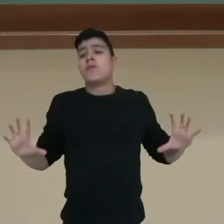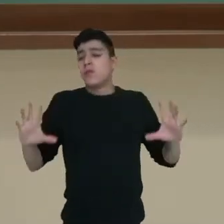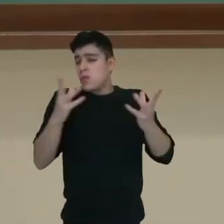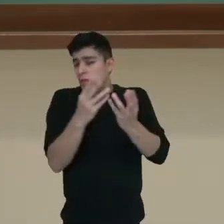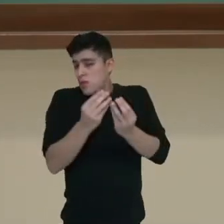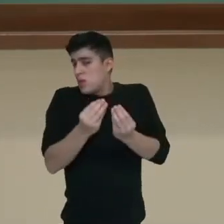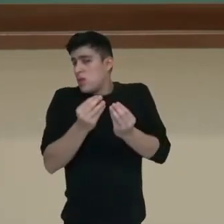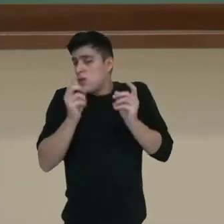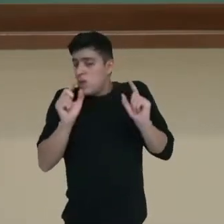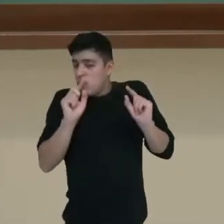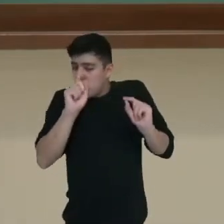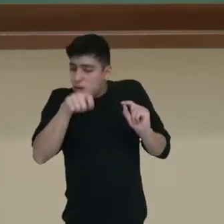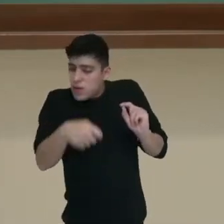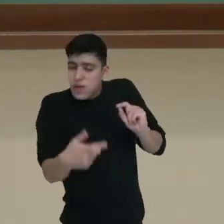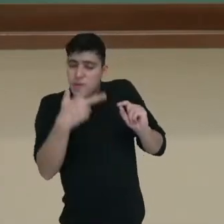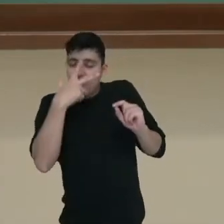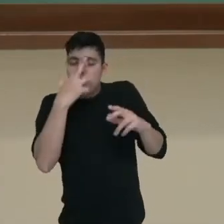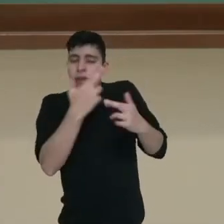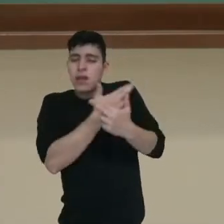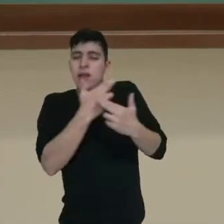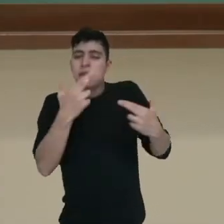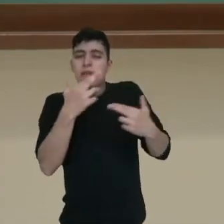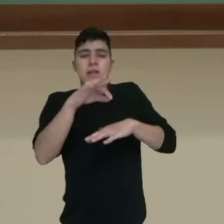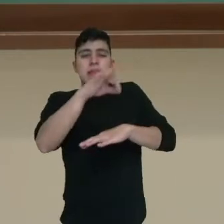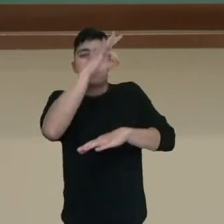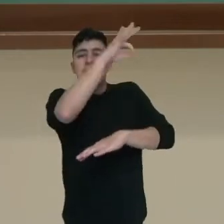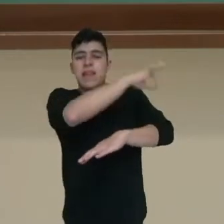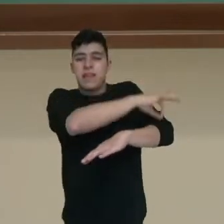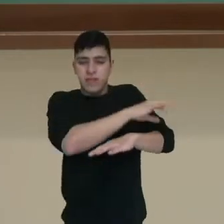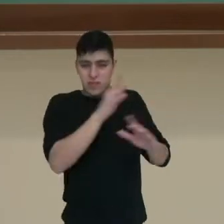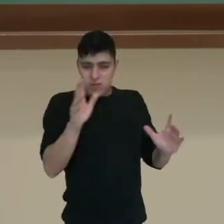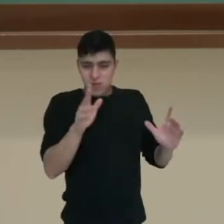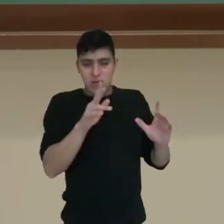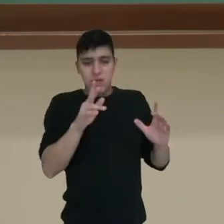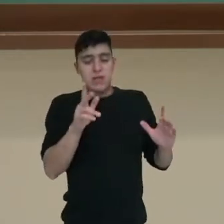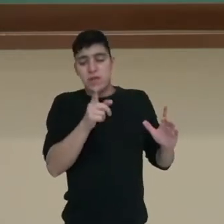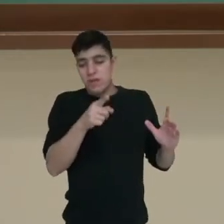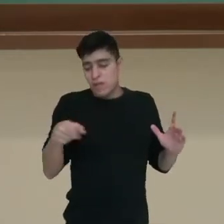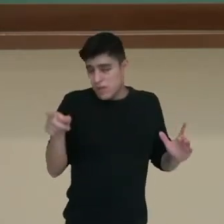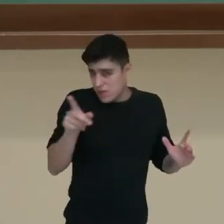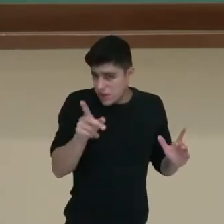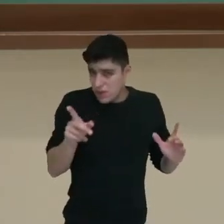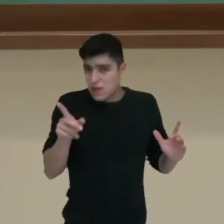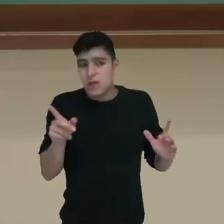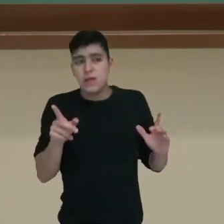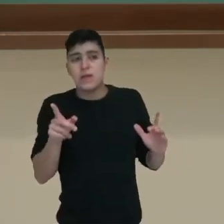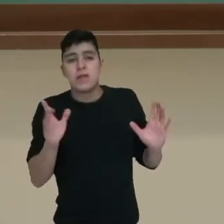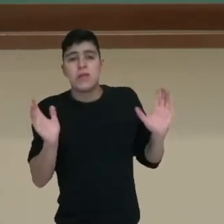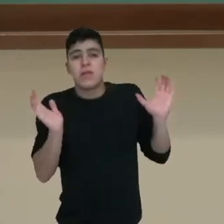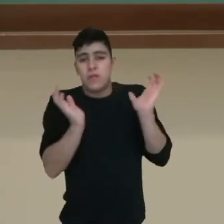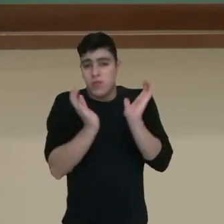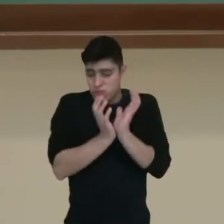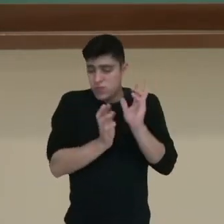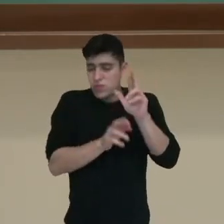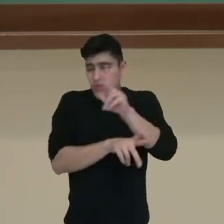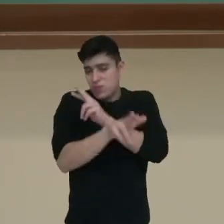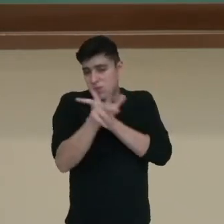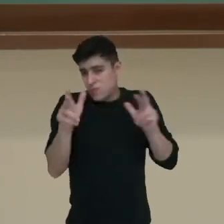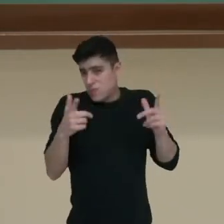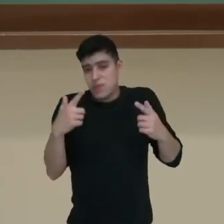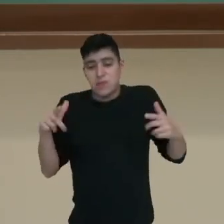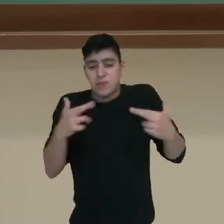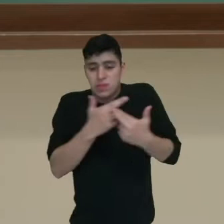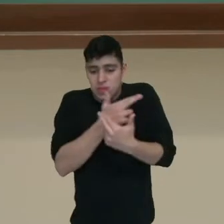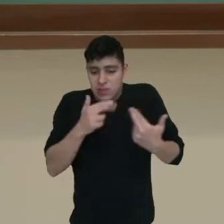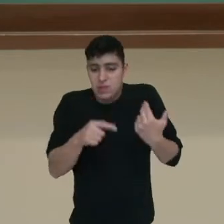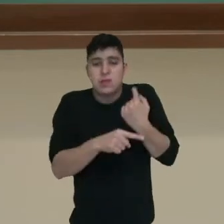ainda incerta. Isso quer dizer que eles não têm um ancestral em comum. É um grupo bastante diverso, que